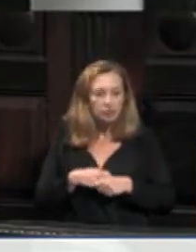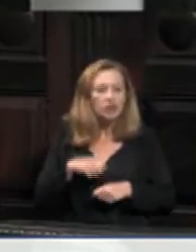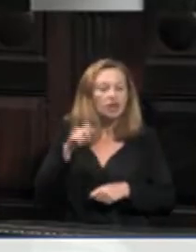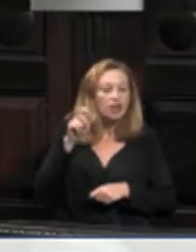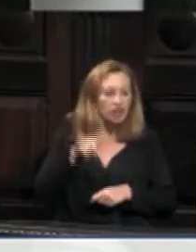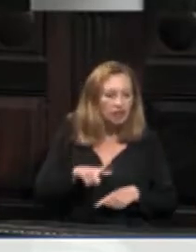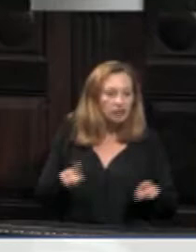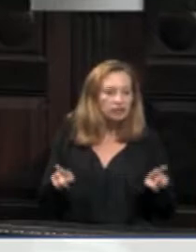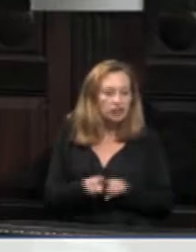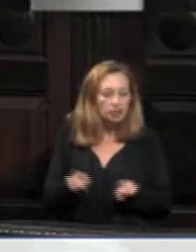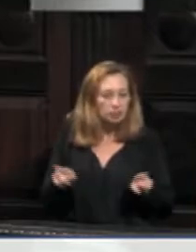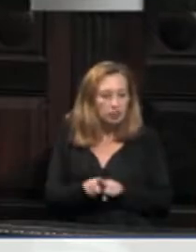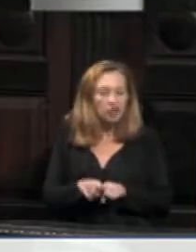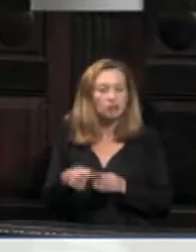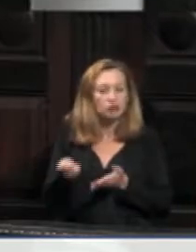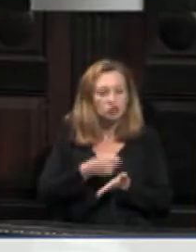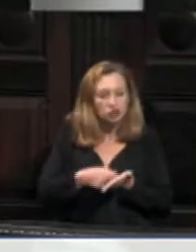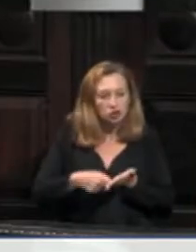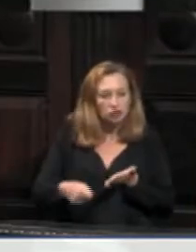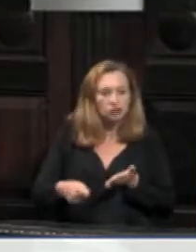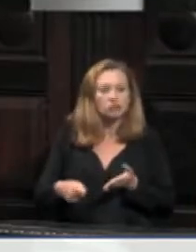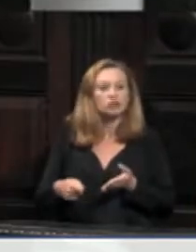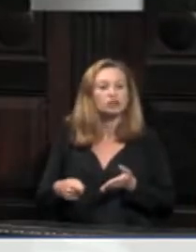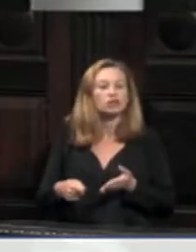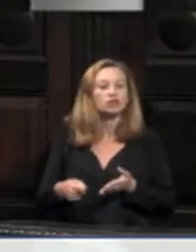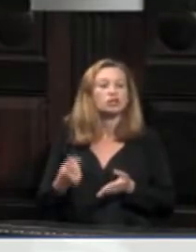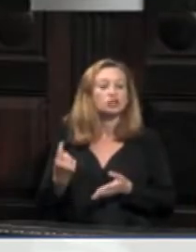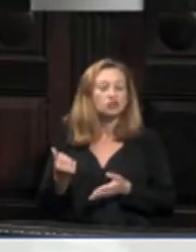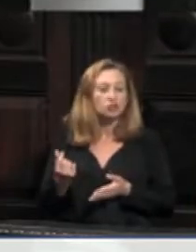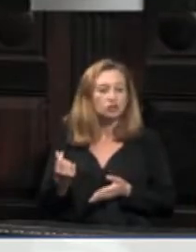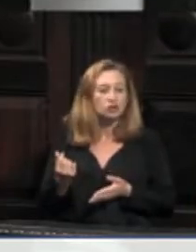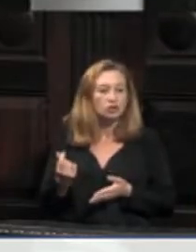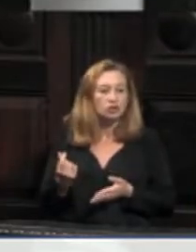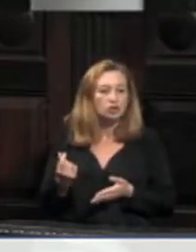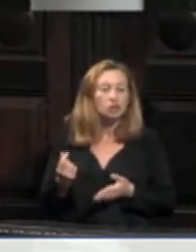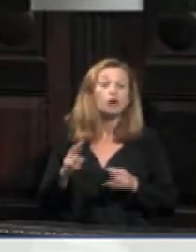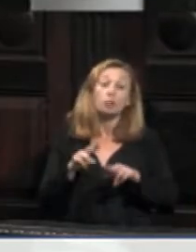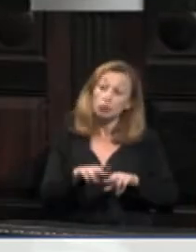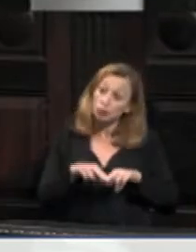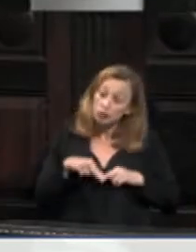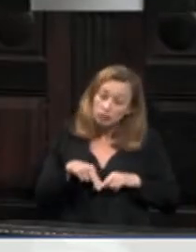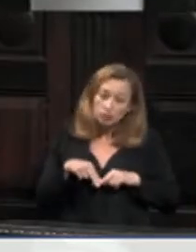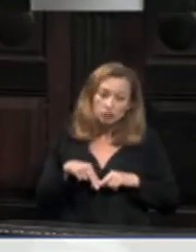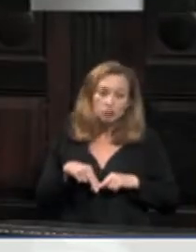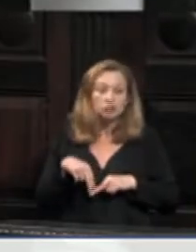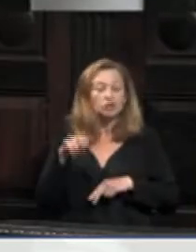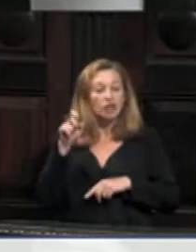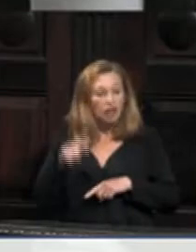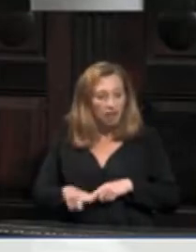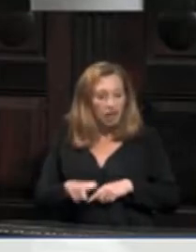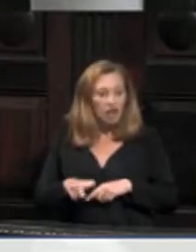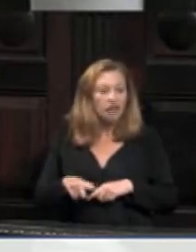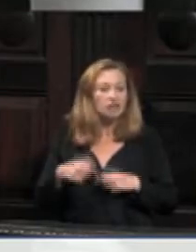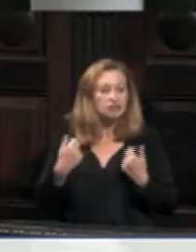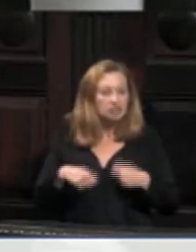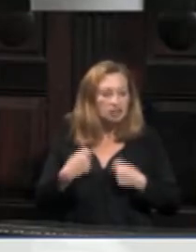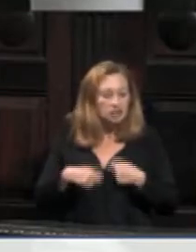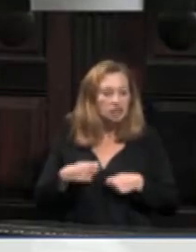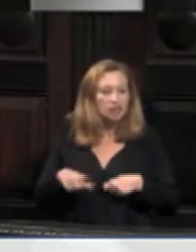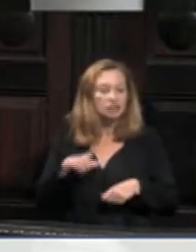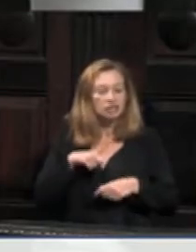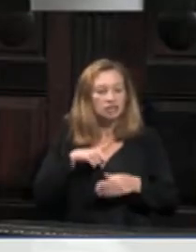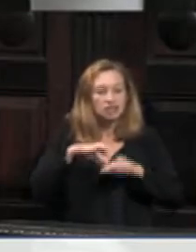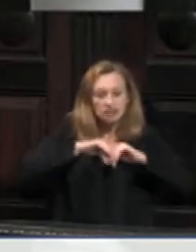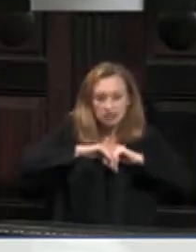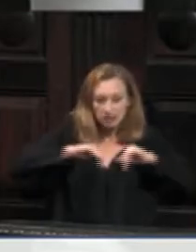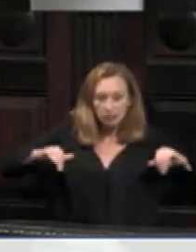titular da respectiva prestação de conta. Por essa razão, é recomendável que haja